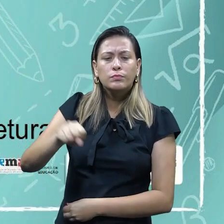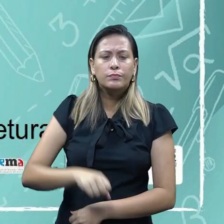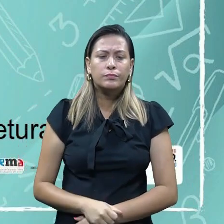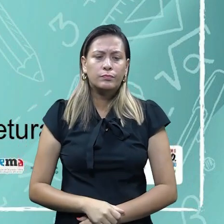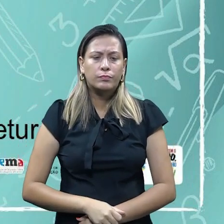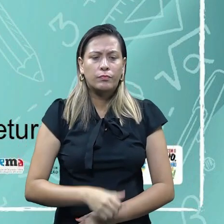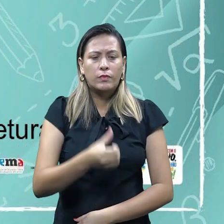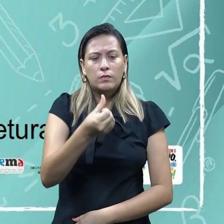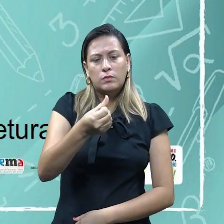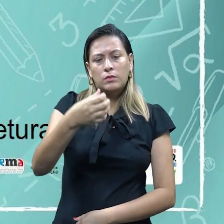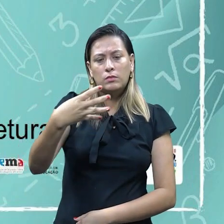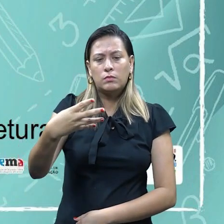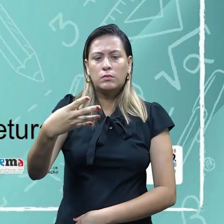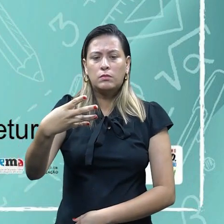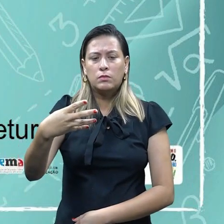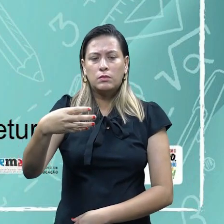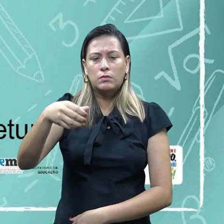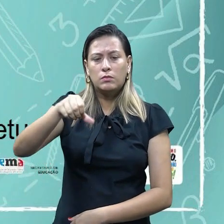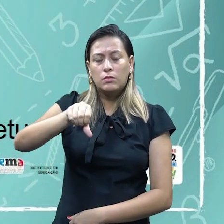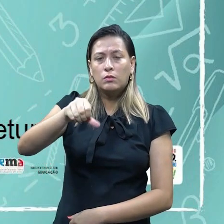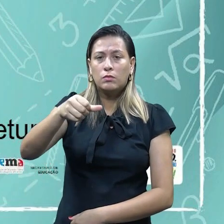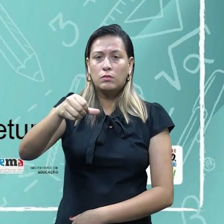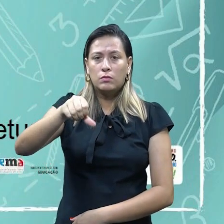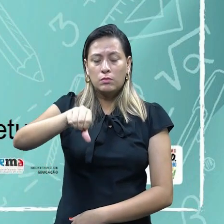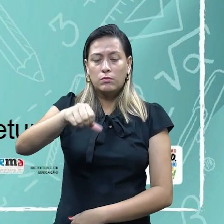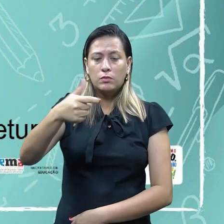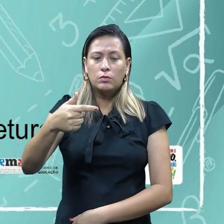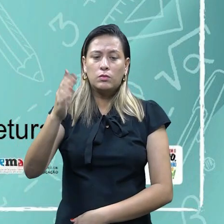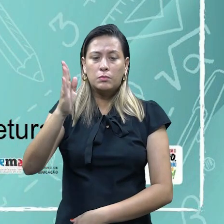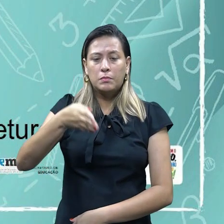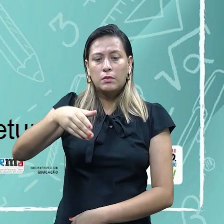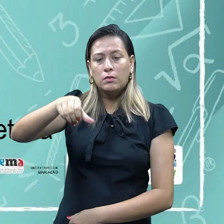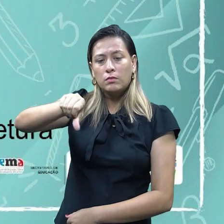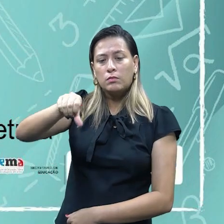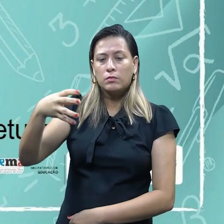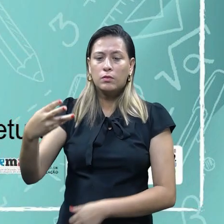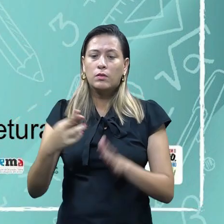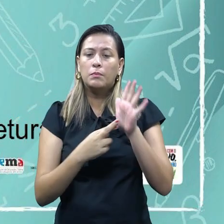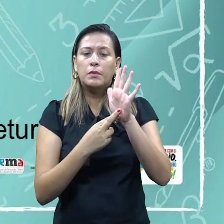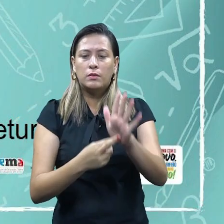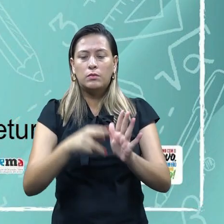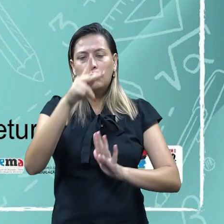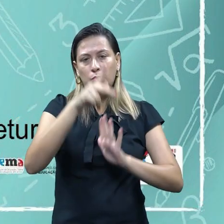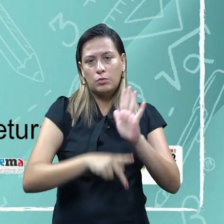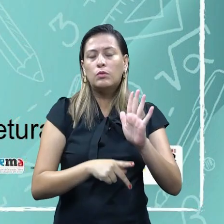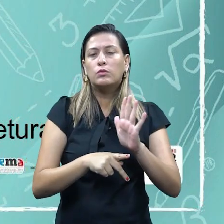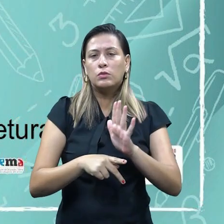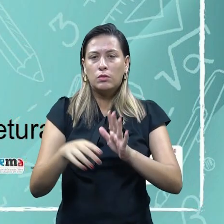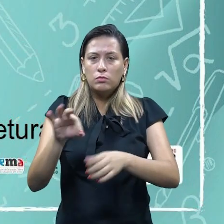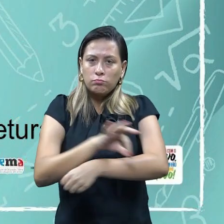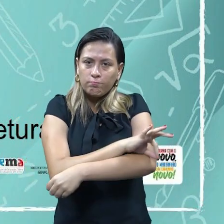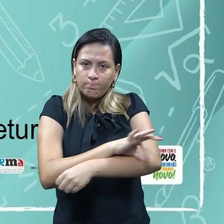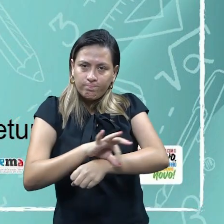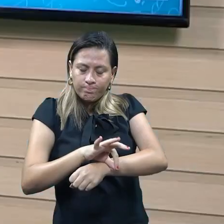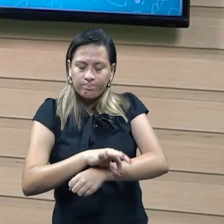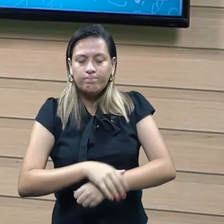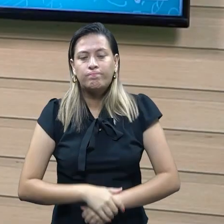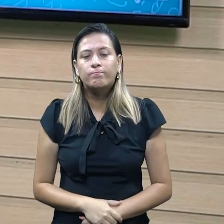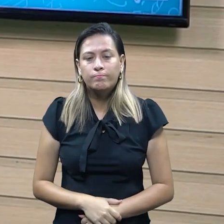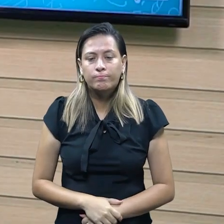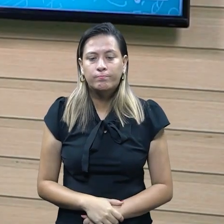a NBR 6492 de 94, representação dos projetos de arquitetura. Então,